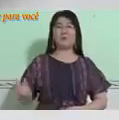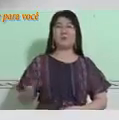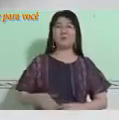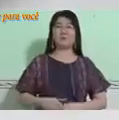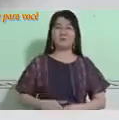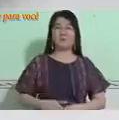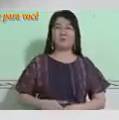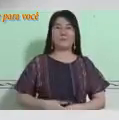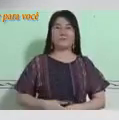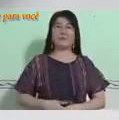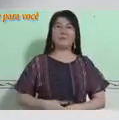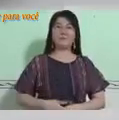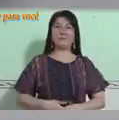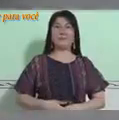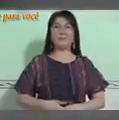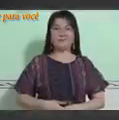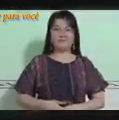DIOSCASEIROSTARASNOSET